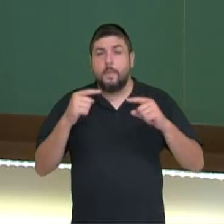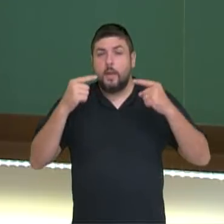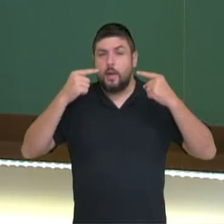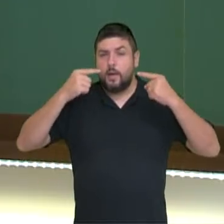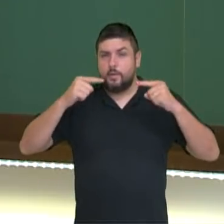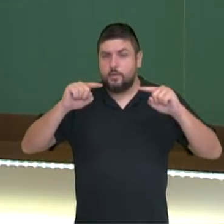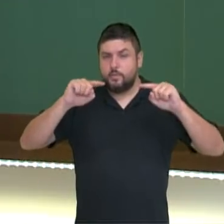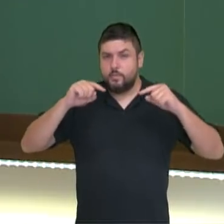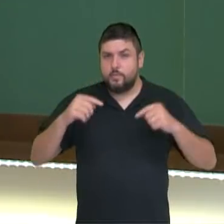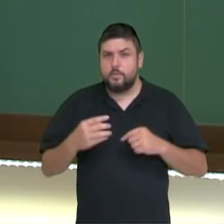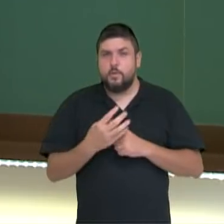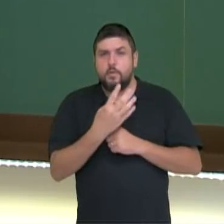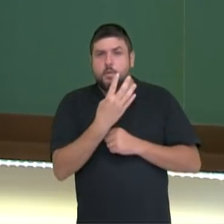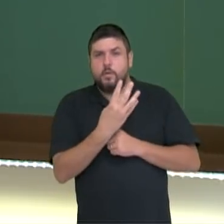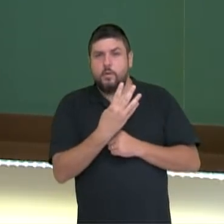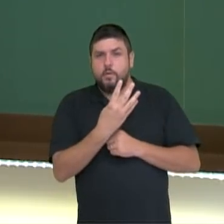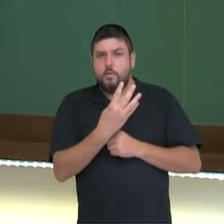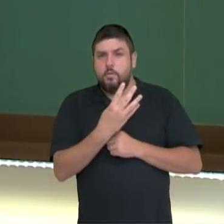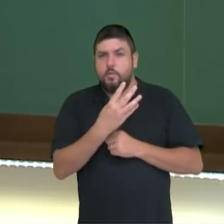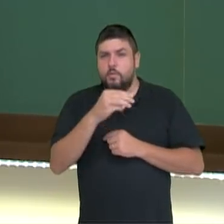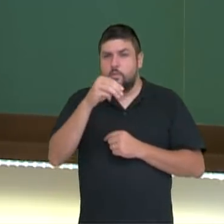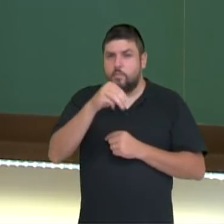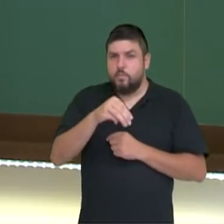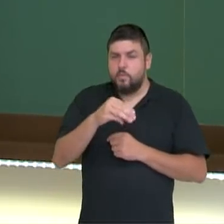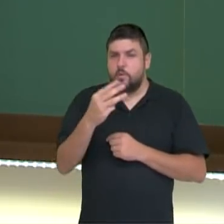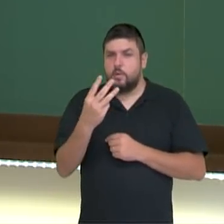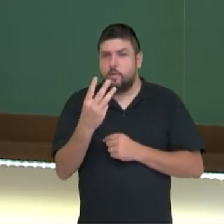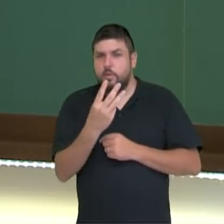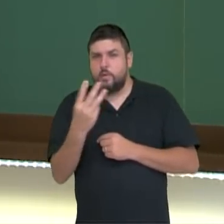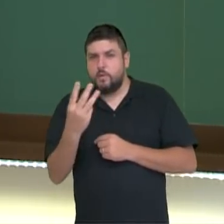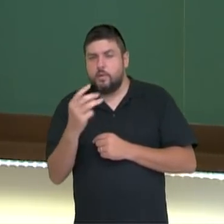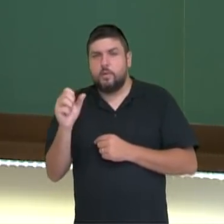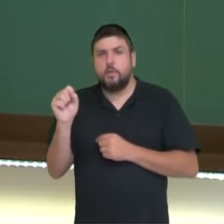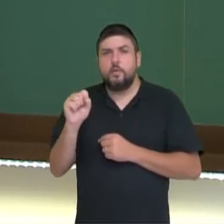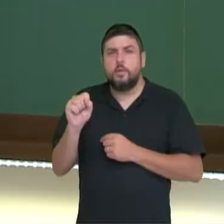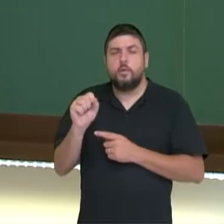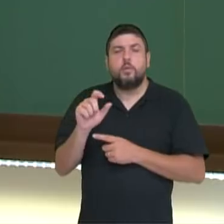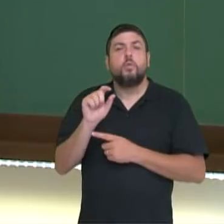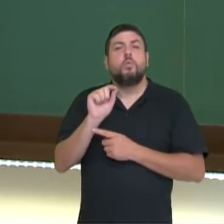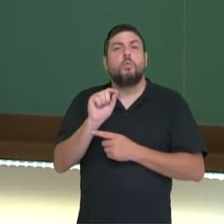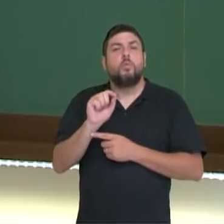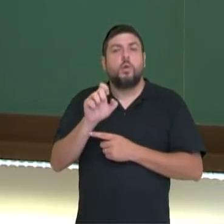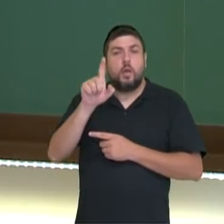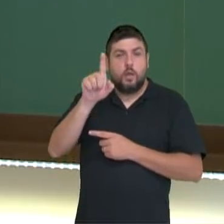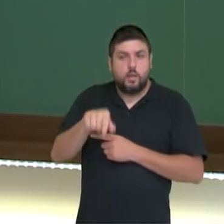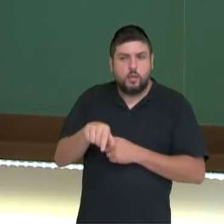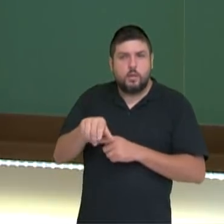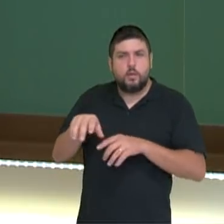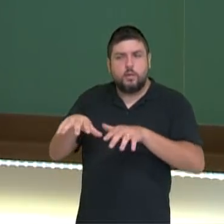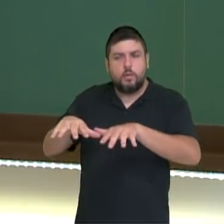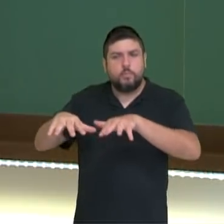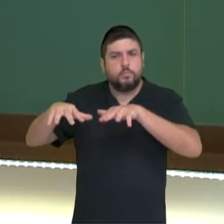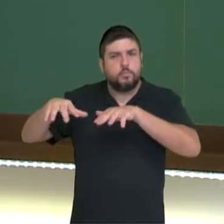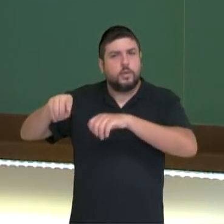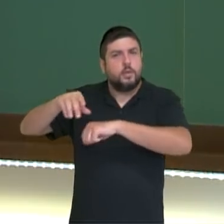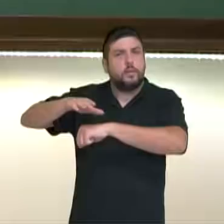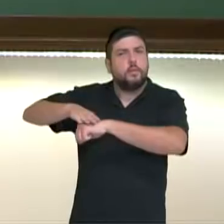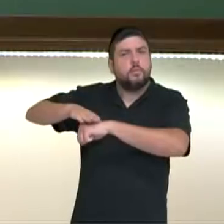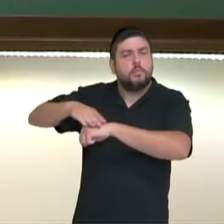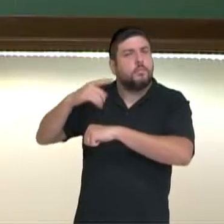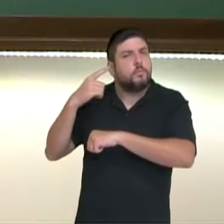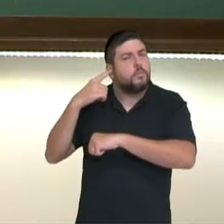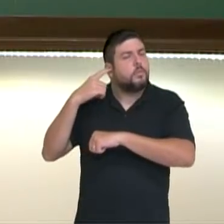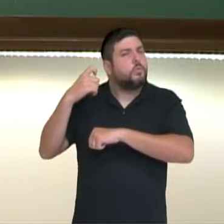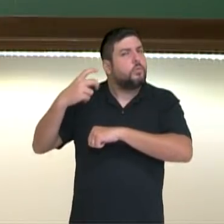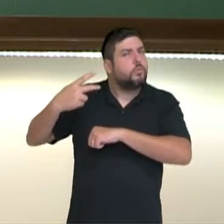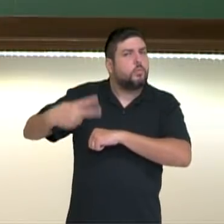John Cage foram os sons produzidos pela plateia. Então, olha que